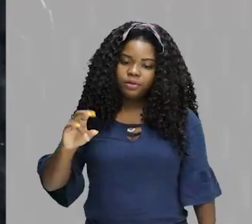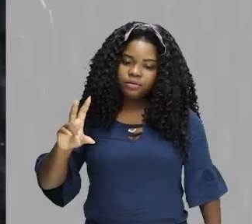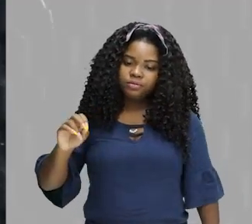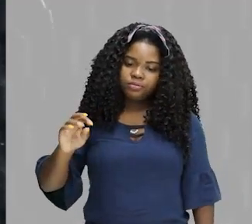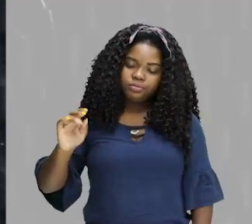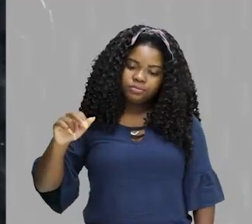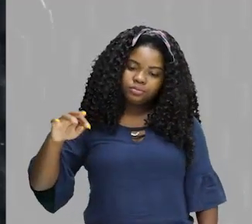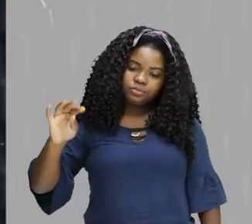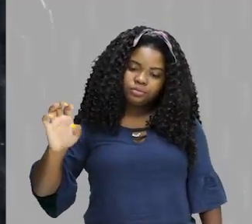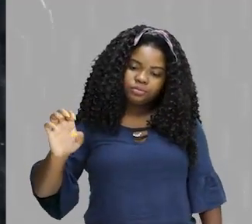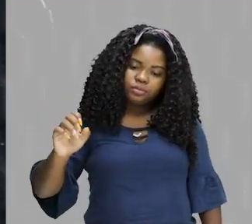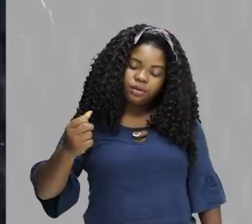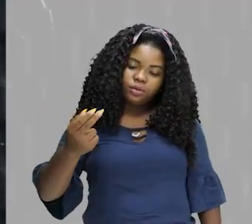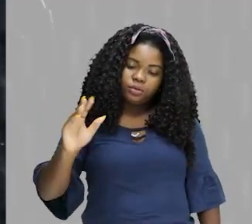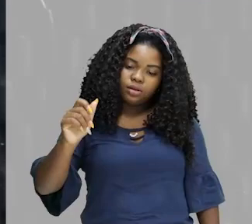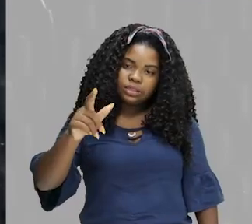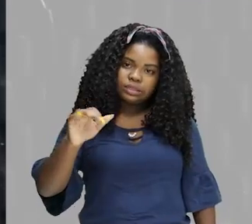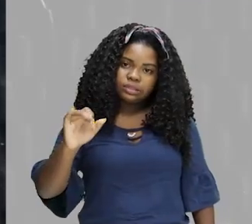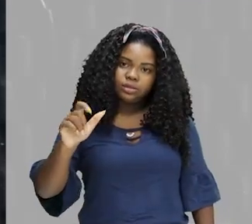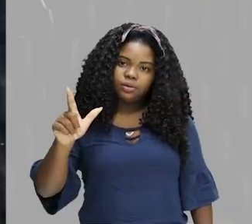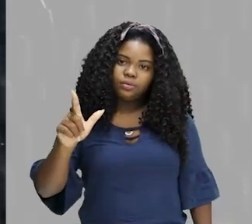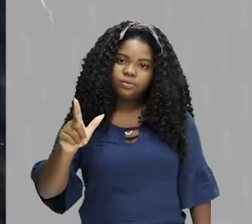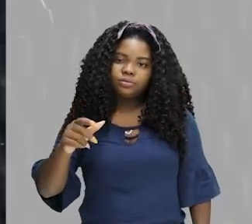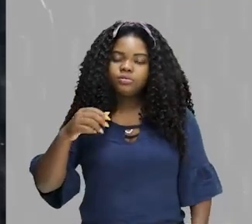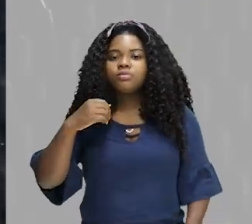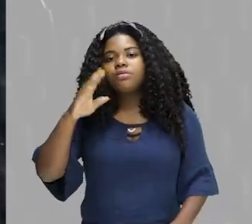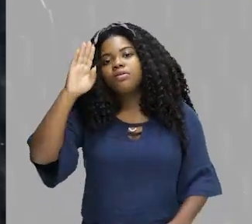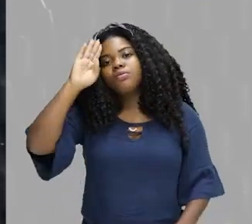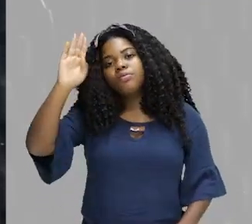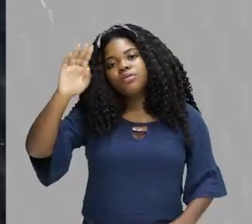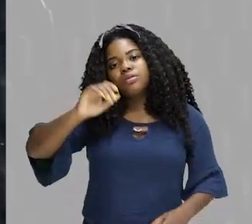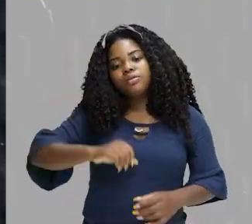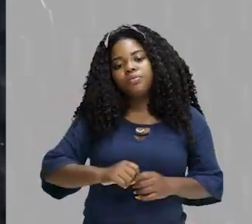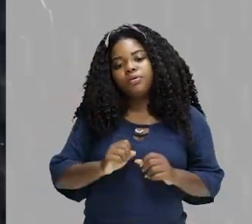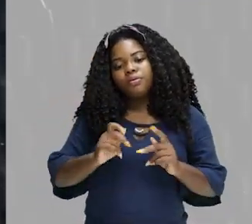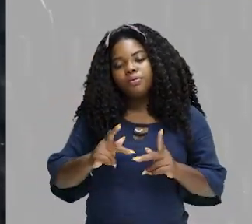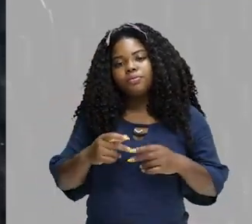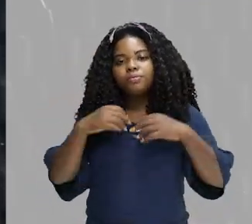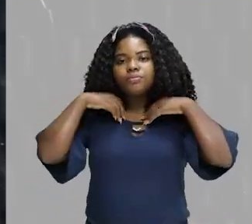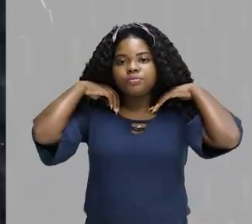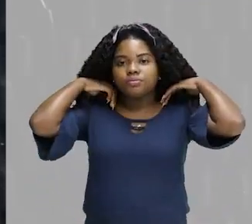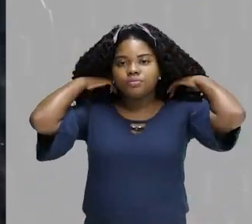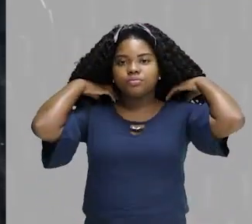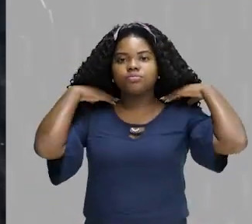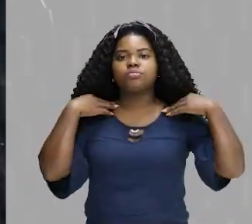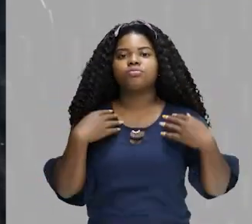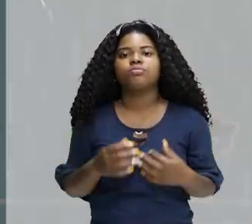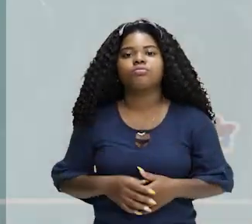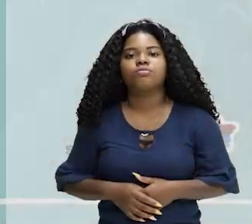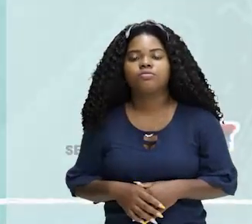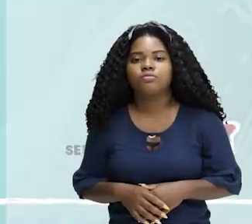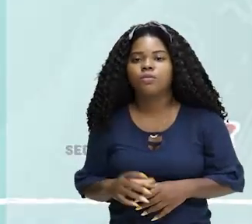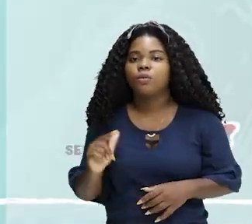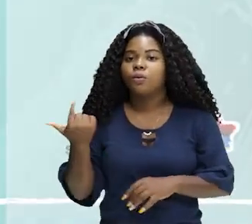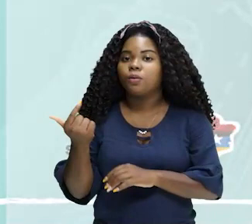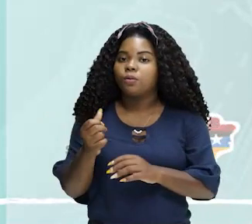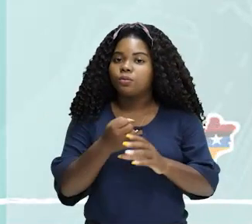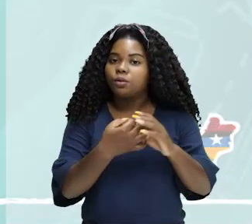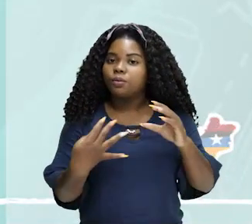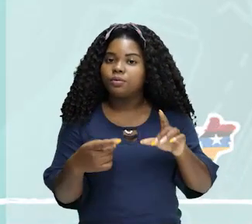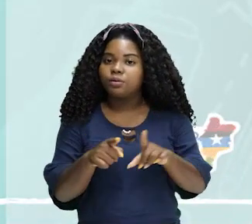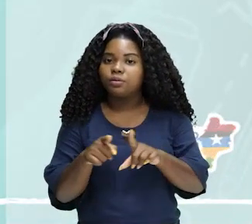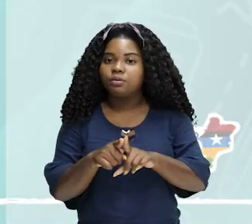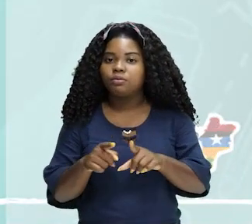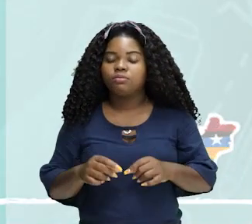pivotante ou axial. Tem um eixo principal que sai as raízes secundárias. Essas são as outras características.